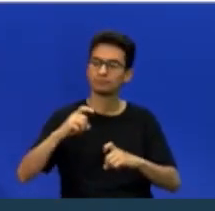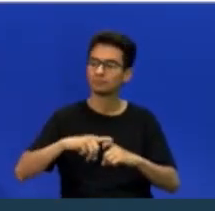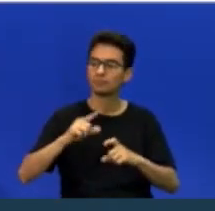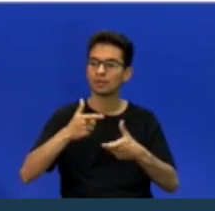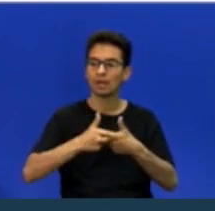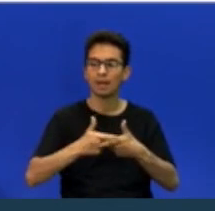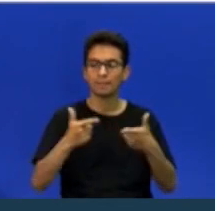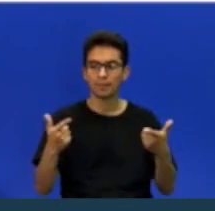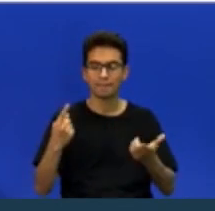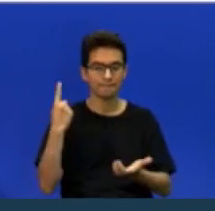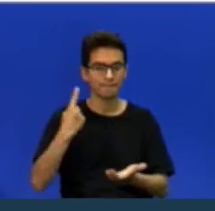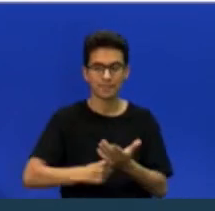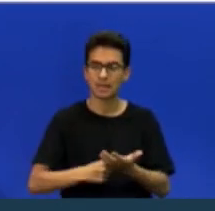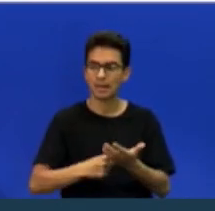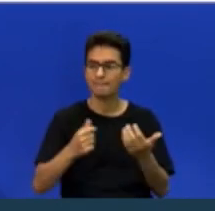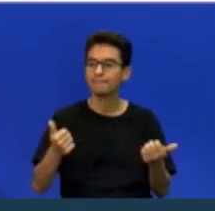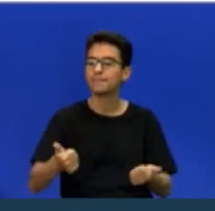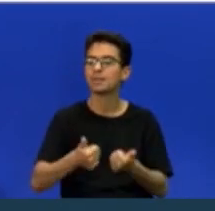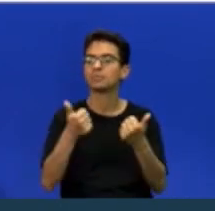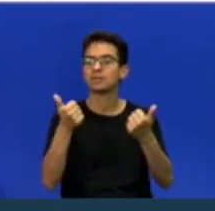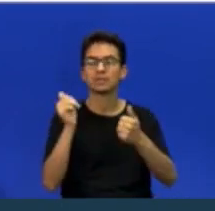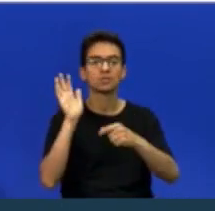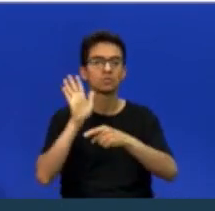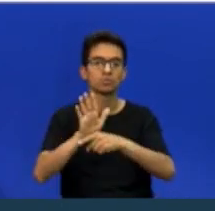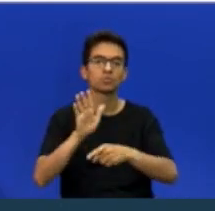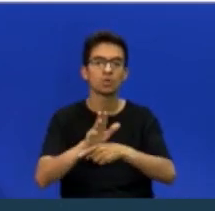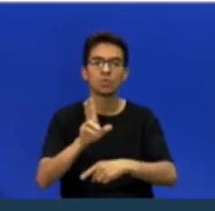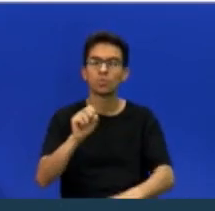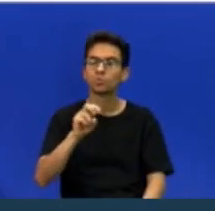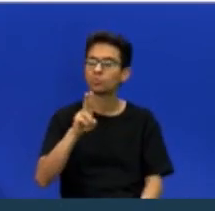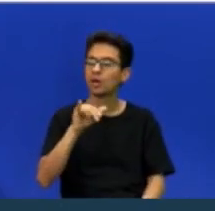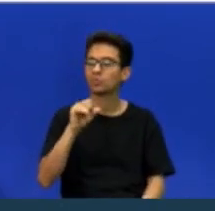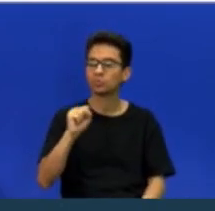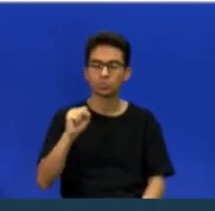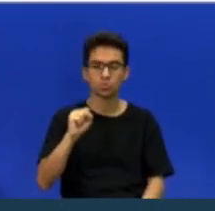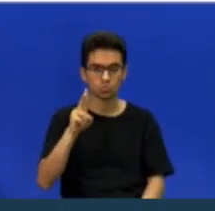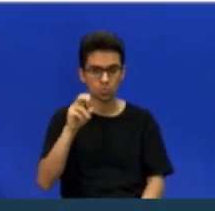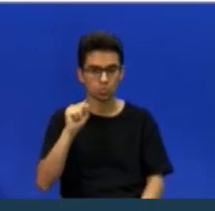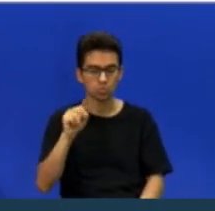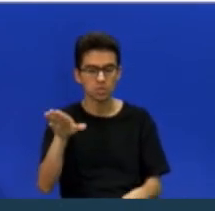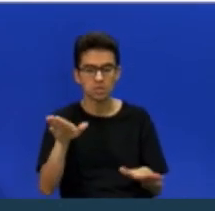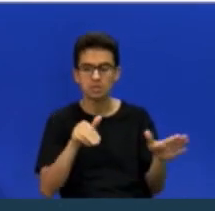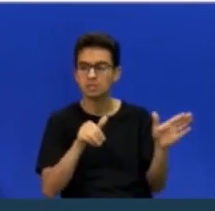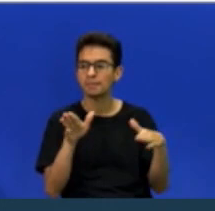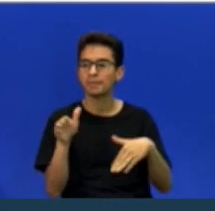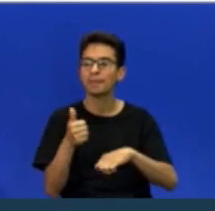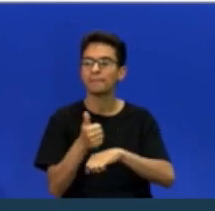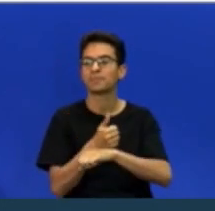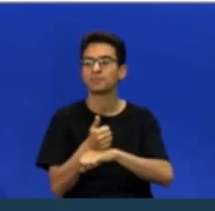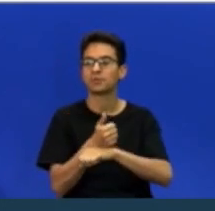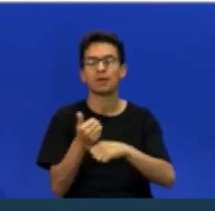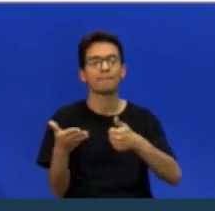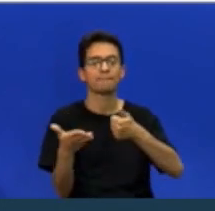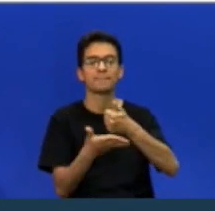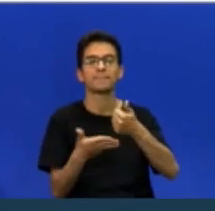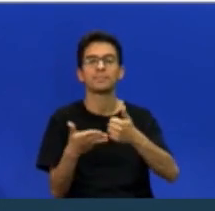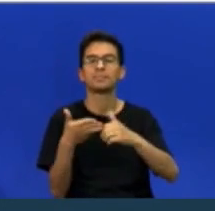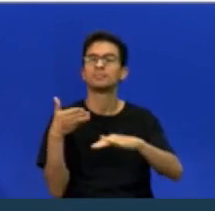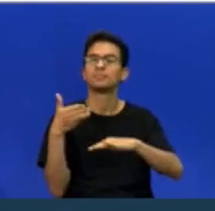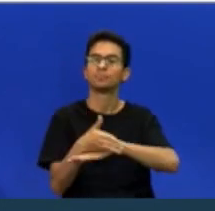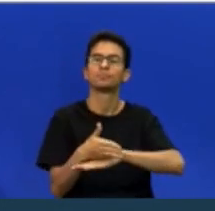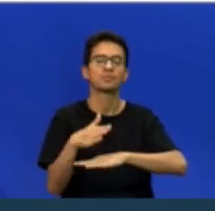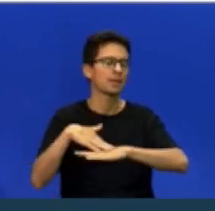amplo pacto de melhorias no atendimento aos usuários do SUS, com a convocação de profissionais para atuar na atenção básica de municípios com